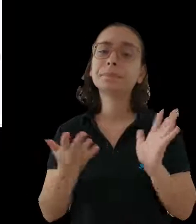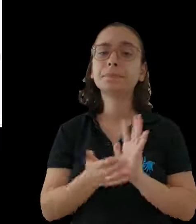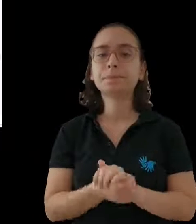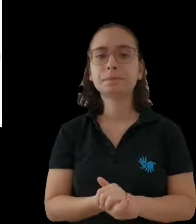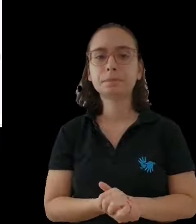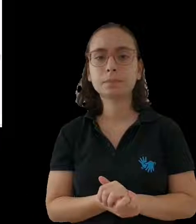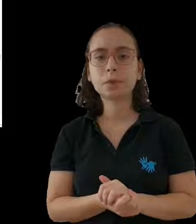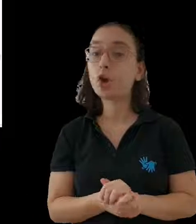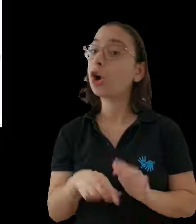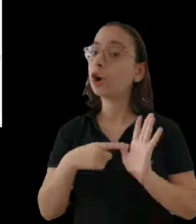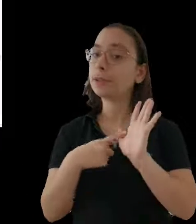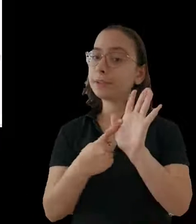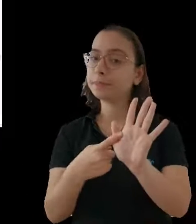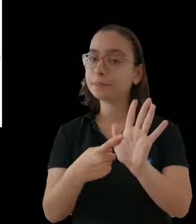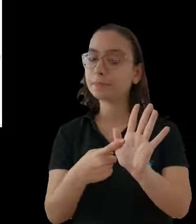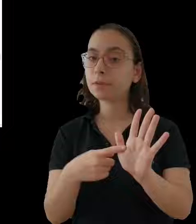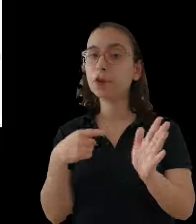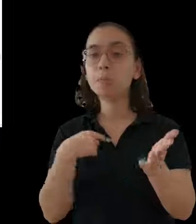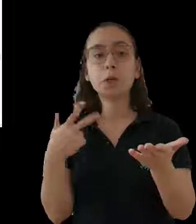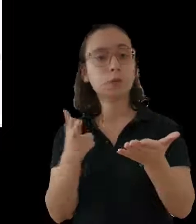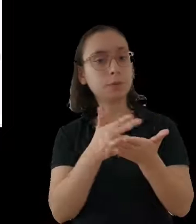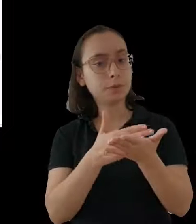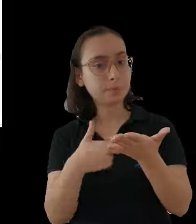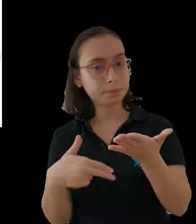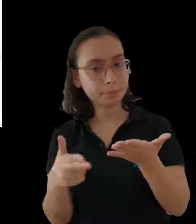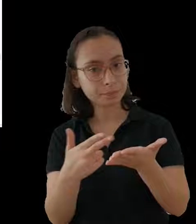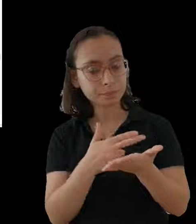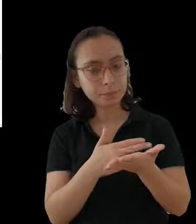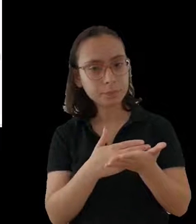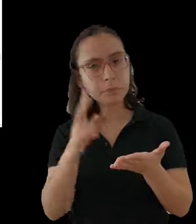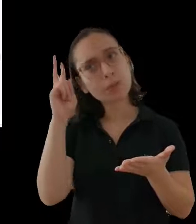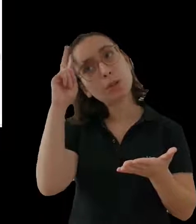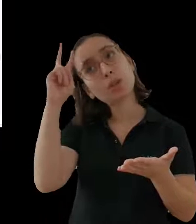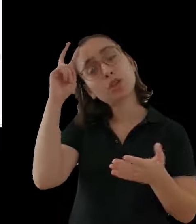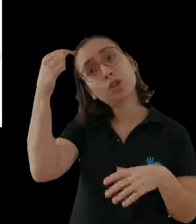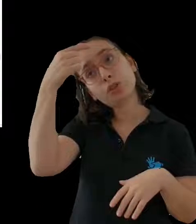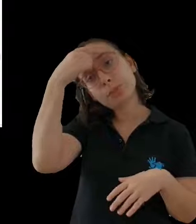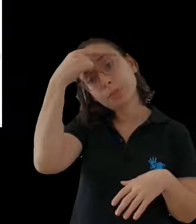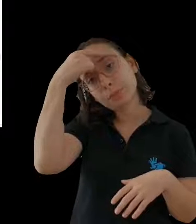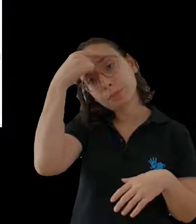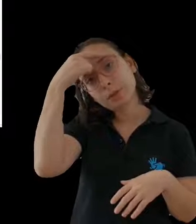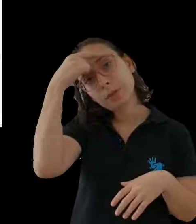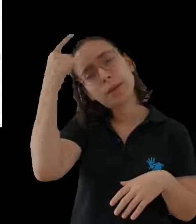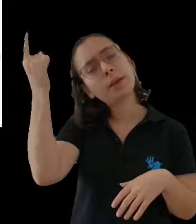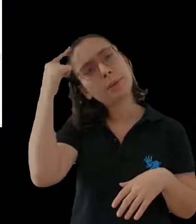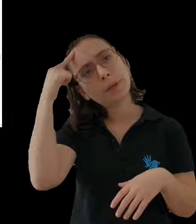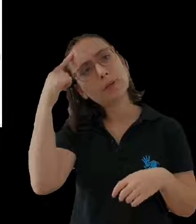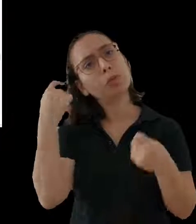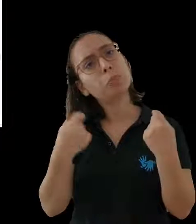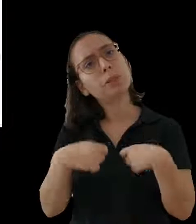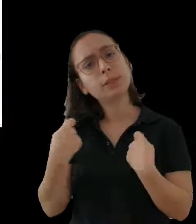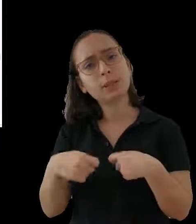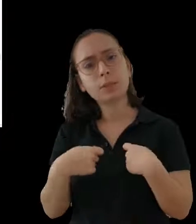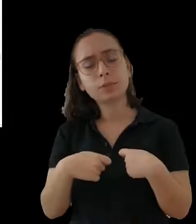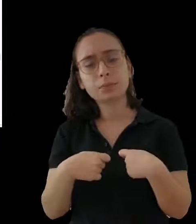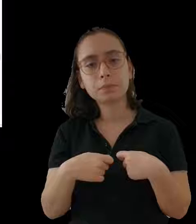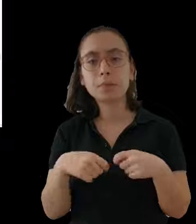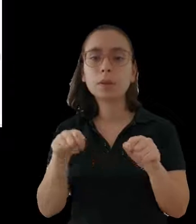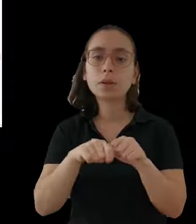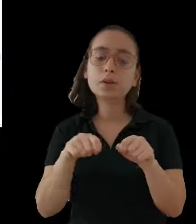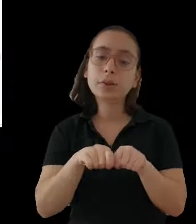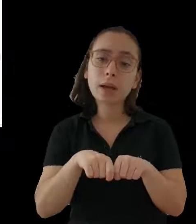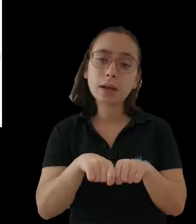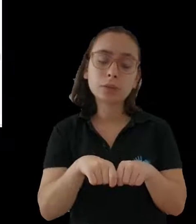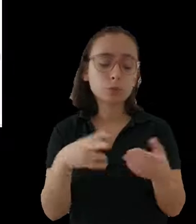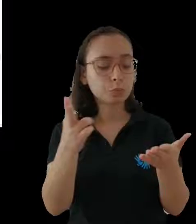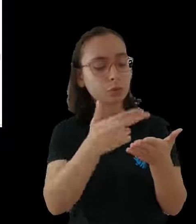assim, aí olha aqui, o meu desenho, eu tenho as histórias na cabeça, eu penso o que eu preciso,